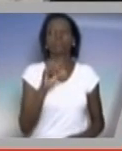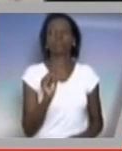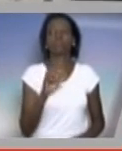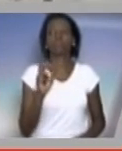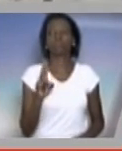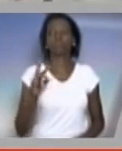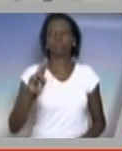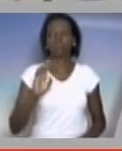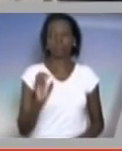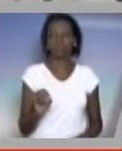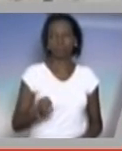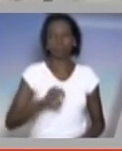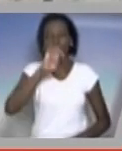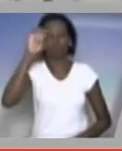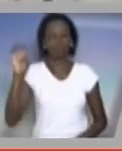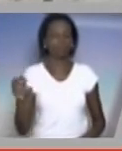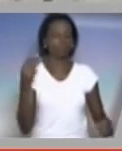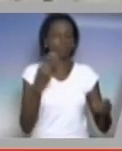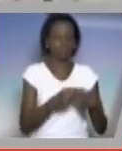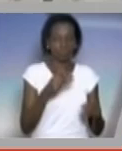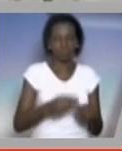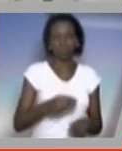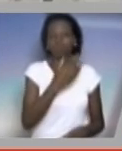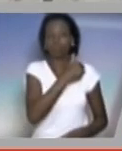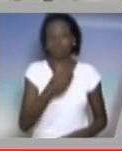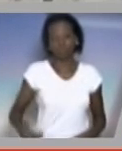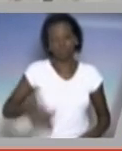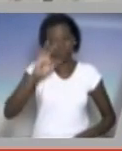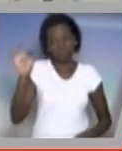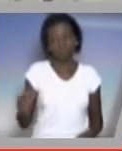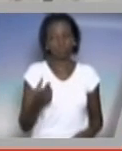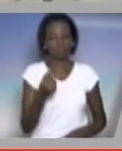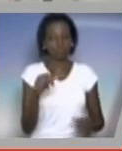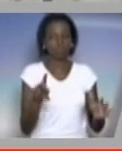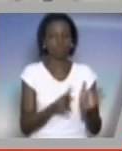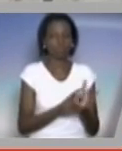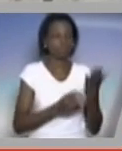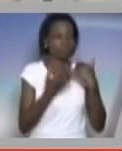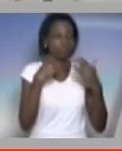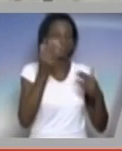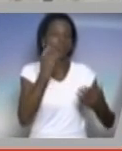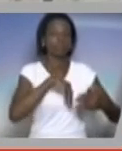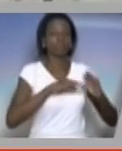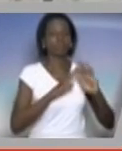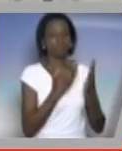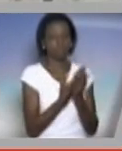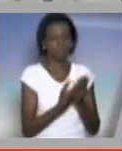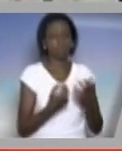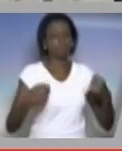Tem dinheiro do governo federal na merenda escolar. Então, é preciso que haja uma ampla investigação. Muito obrigado, senhor presidente.